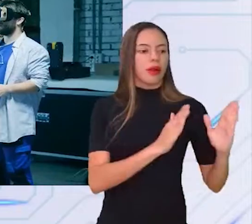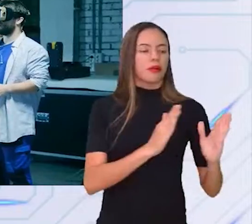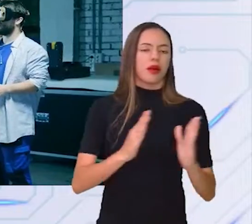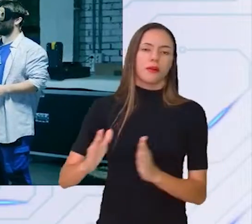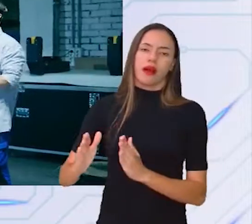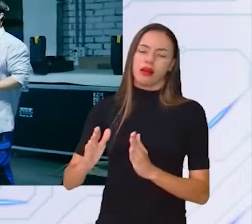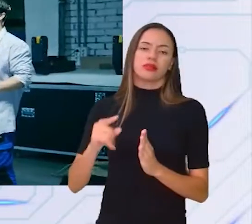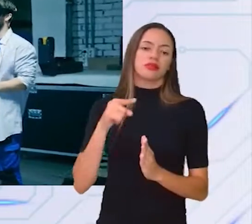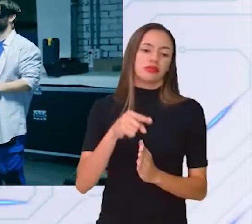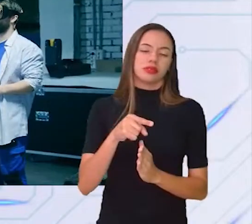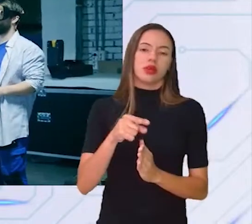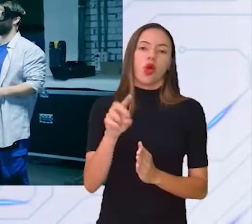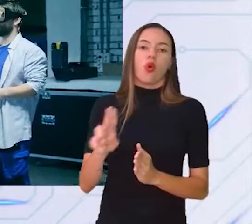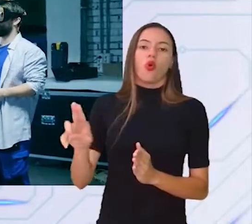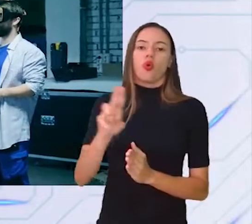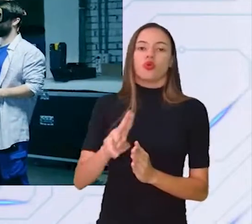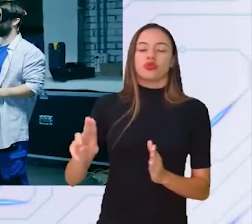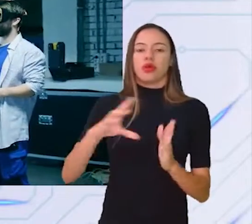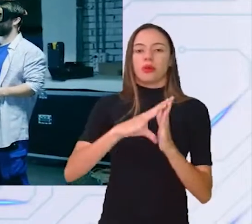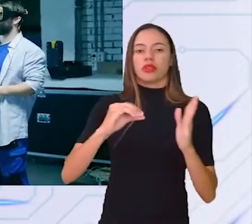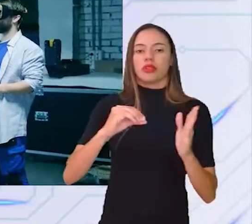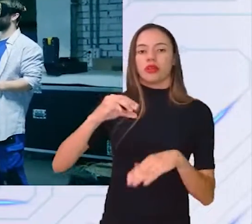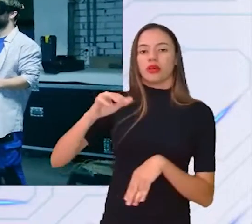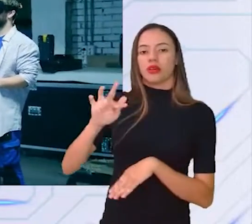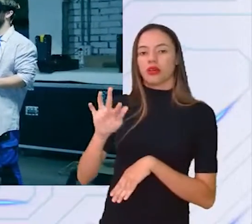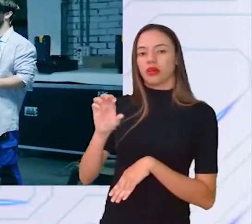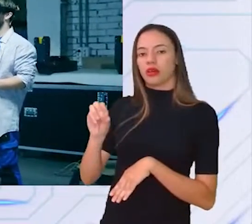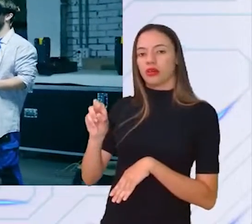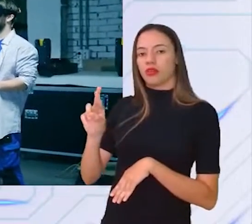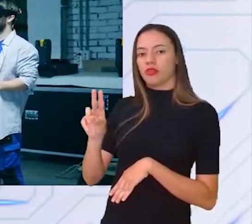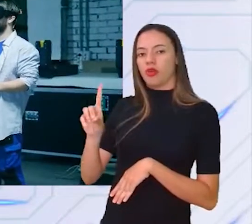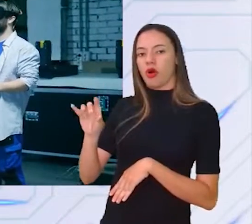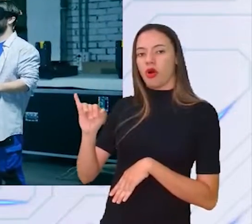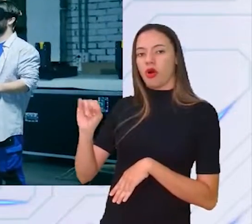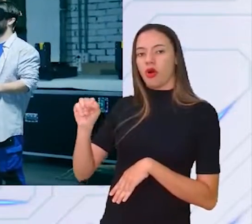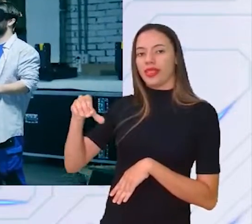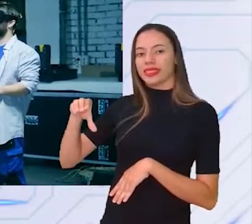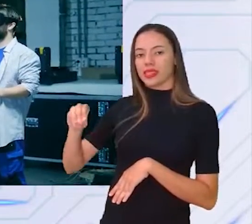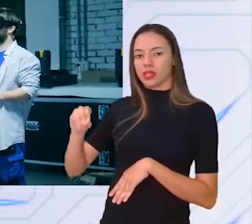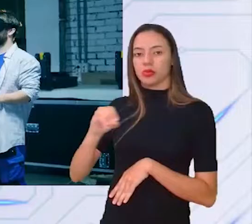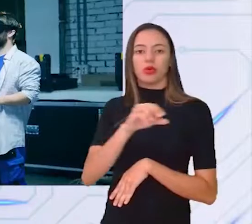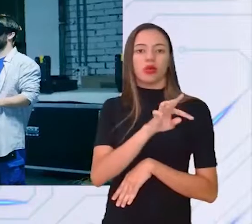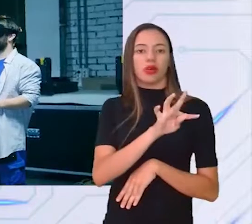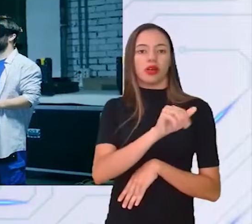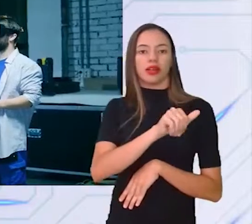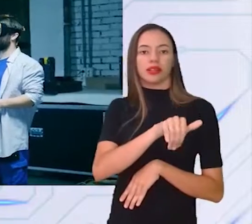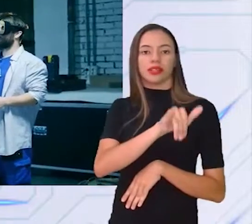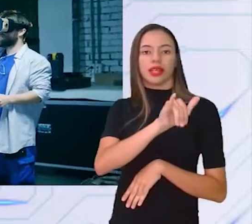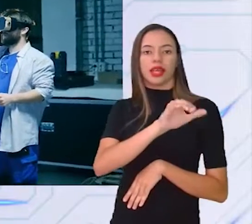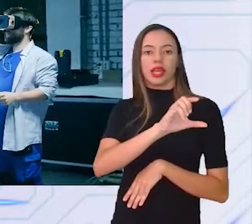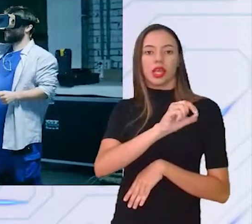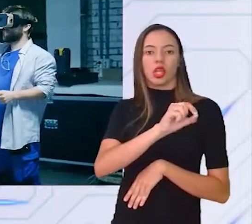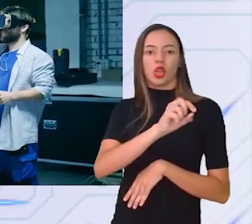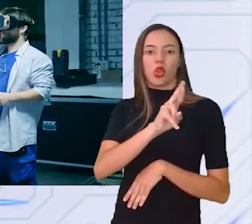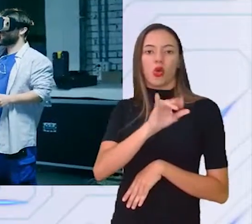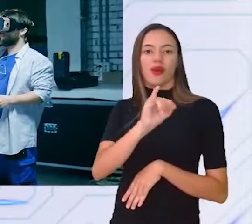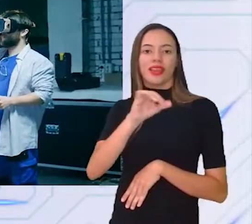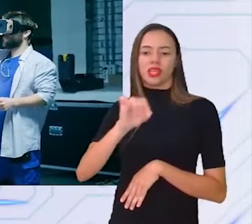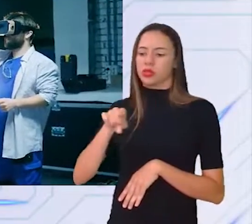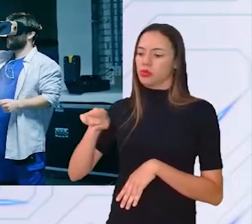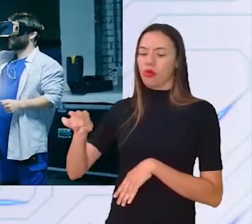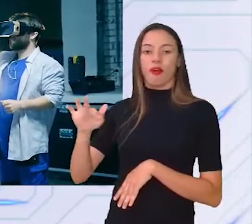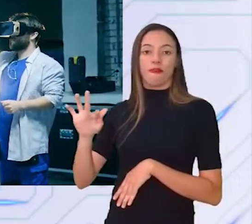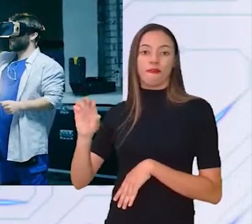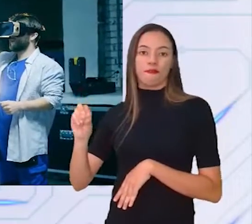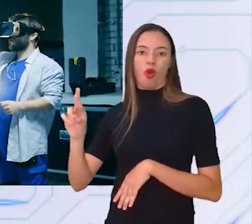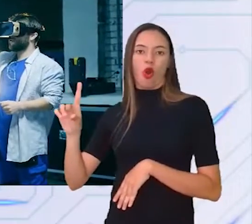usar também termo chamado de Fordismo e Taylorismo, né? O termo Fordismo é do carro mesmo, né? Ou seja, da Ford,